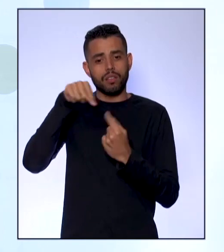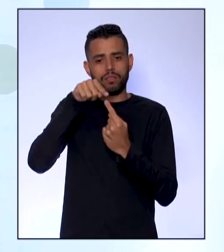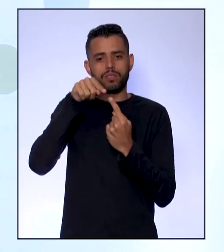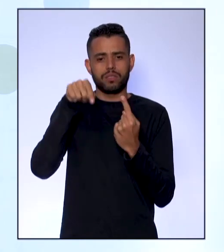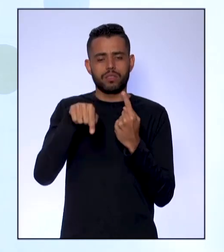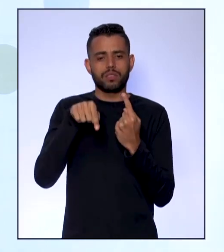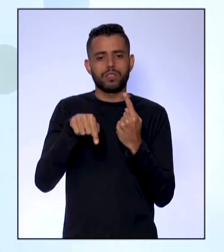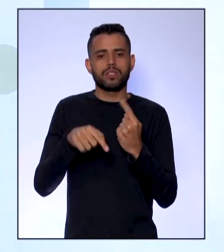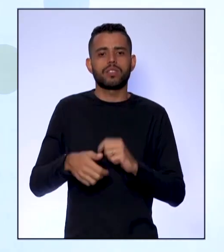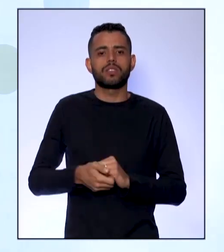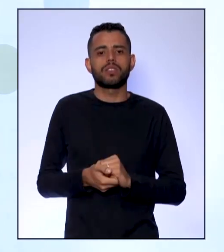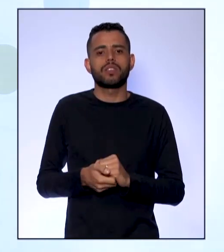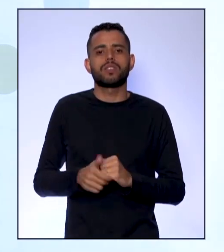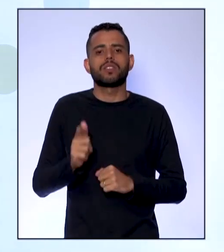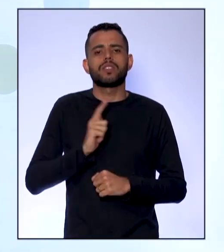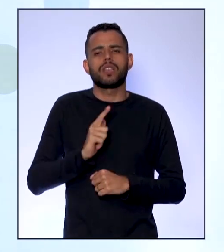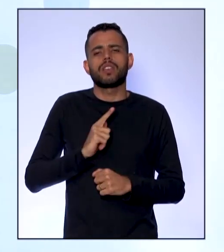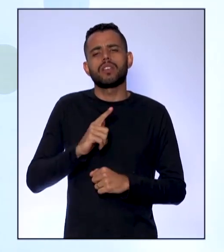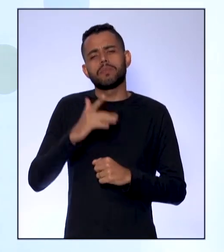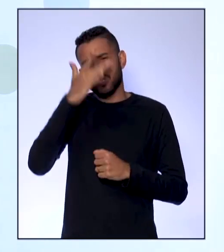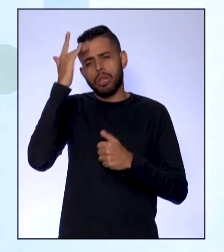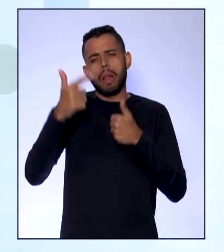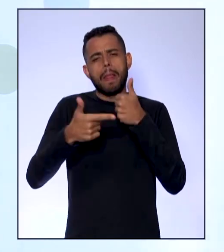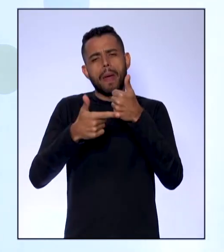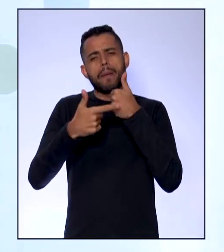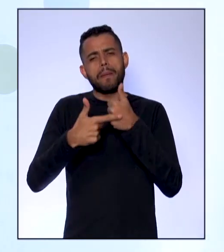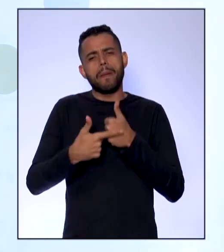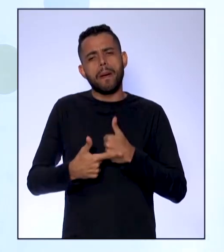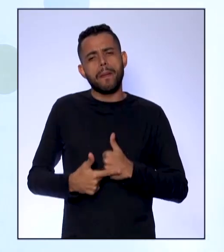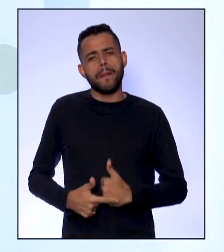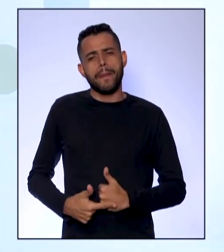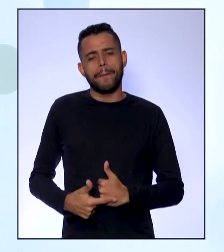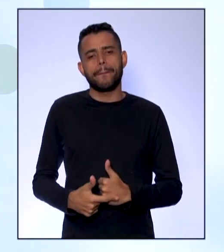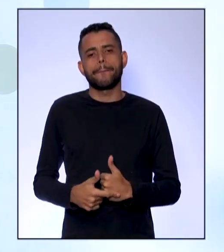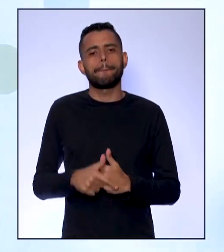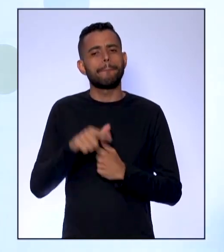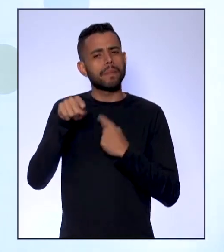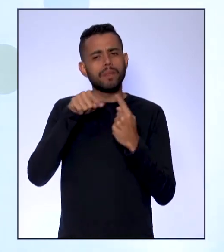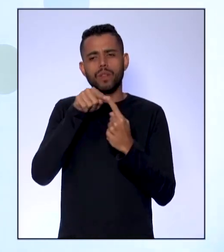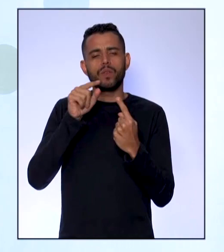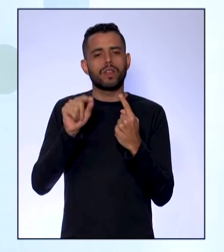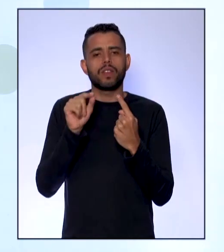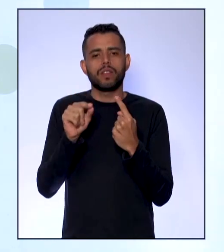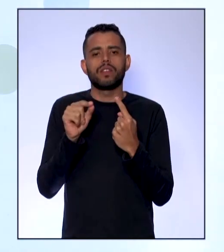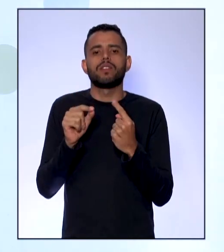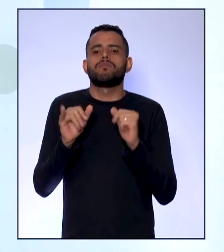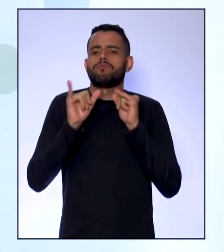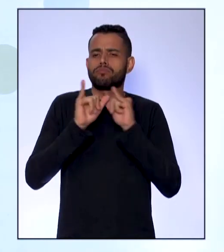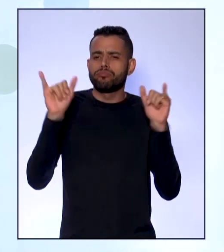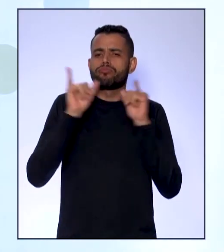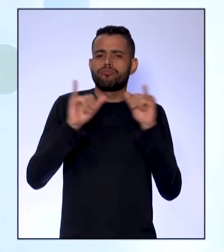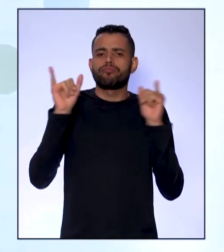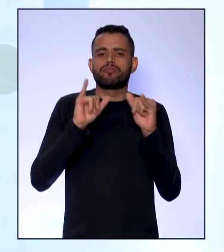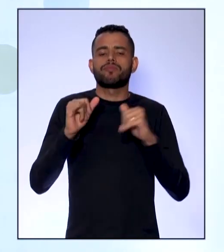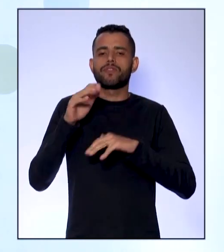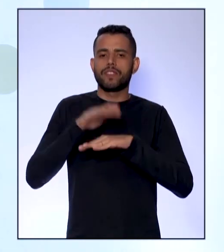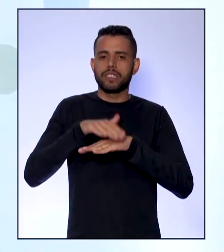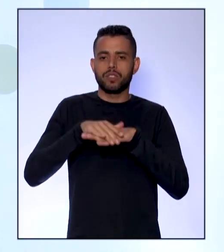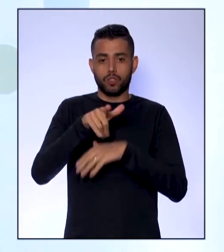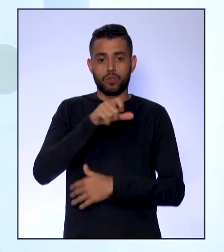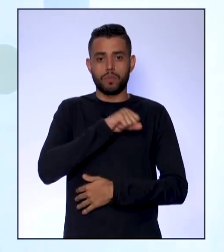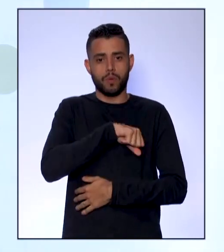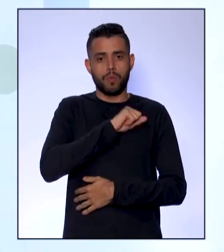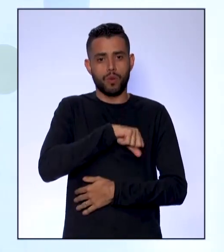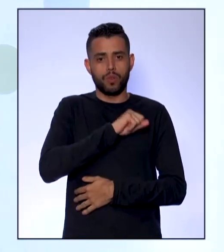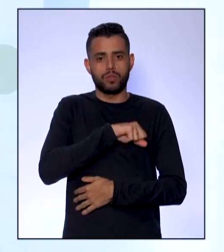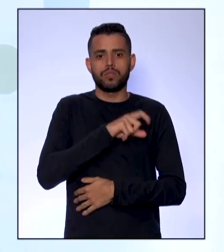falar daquelas fazendas de likes e coisas do tipo, que são quando pessoas, na intenção de espalhar a notícia, vão fazendo isso intencionalmente, né?